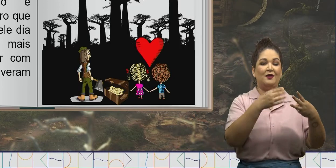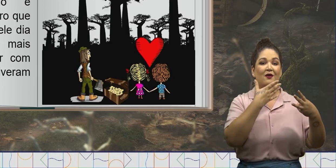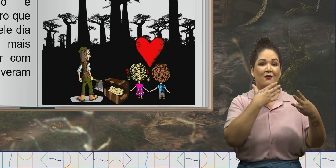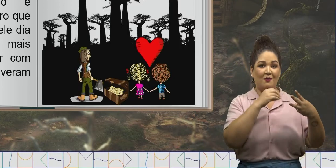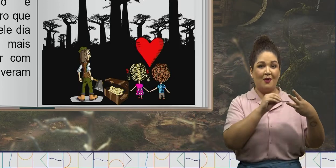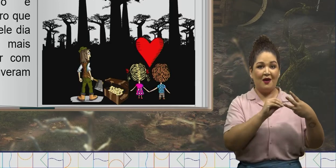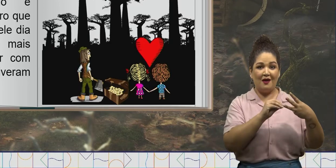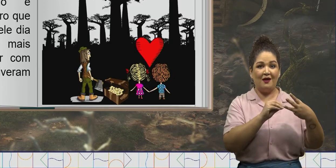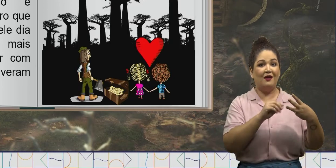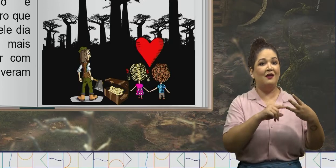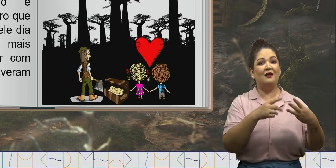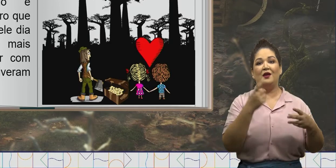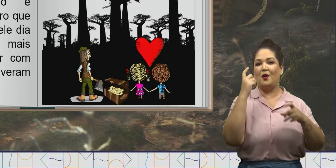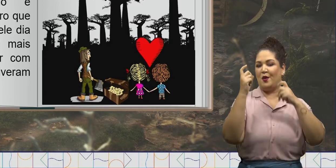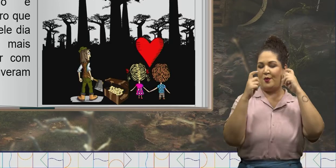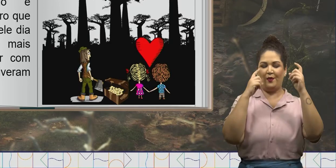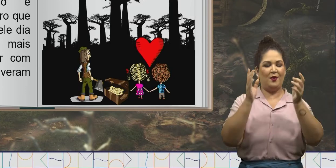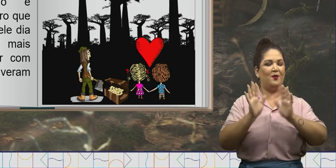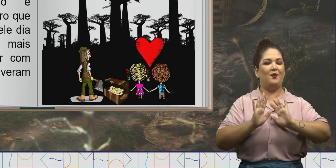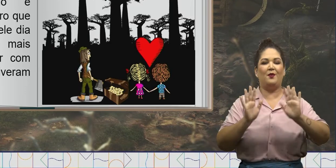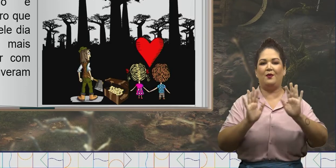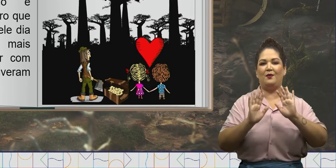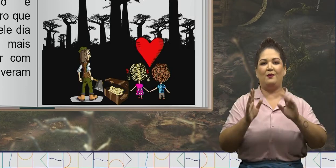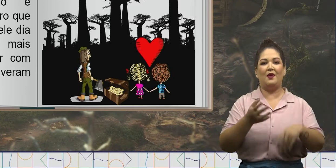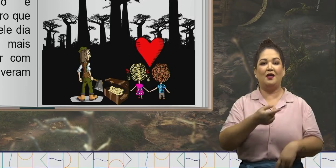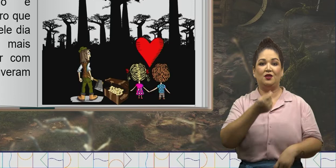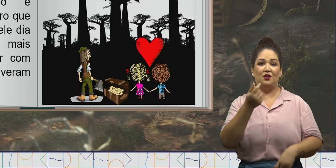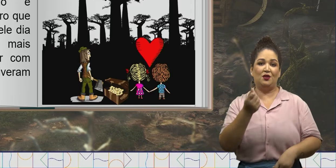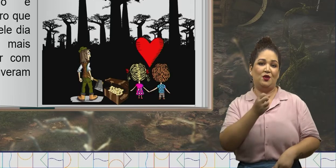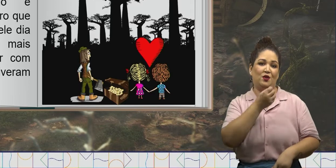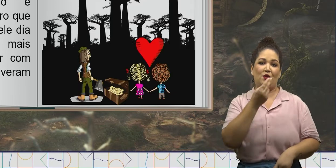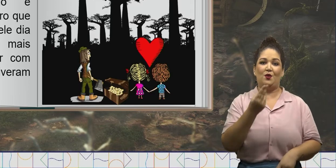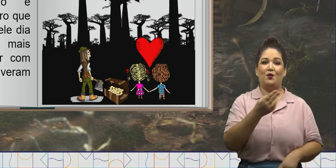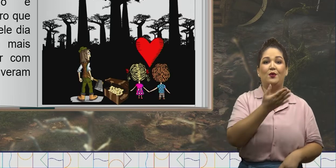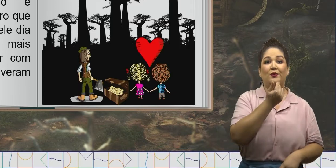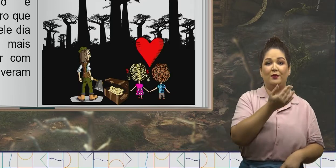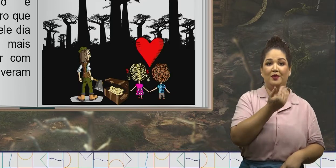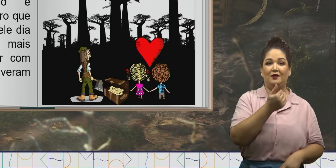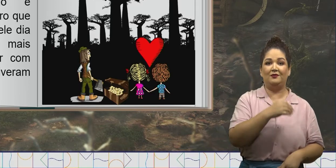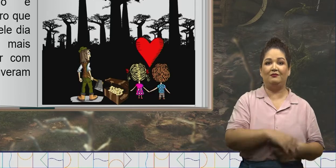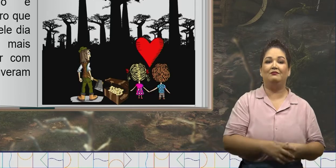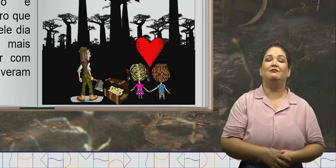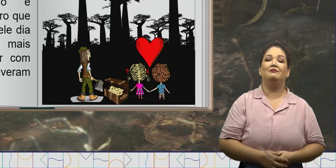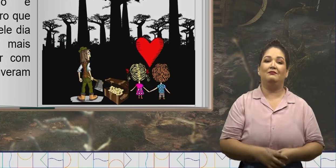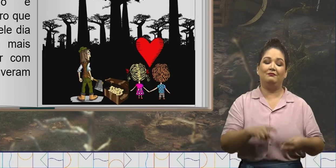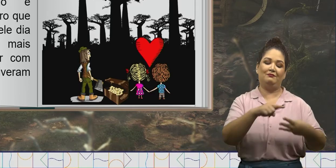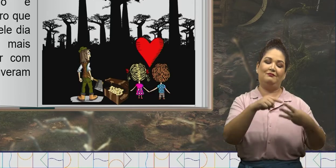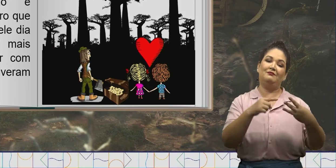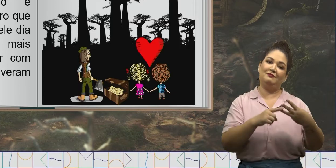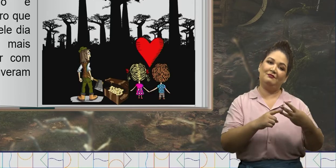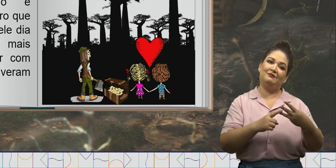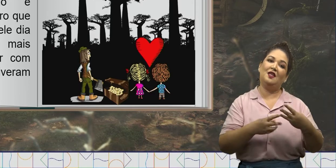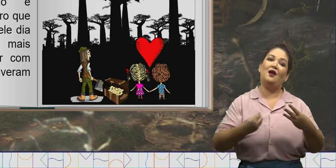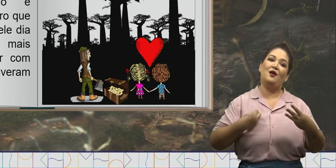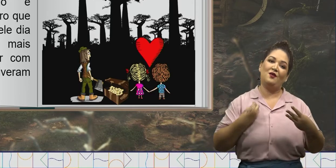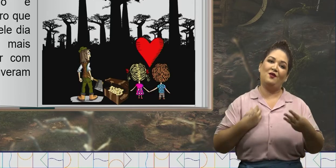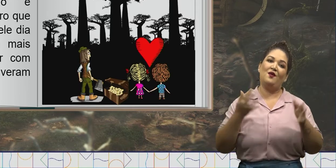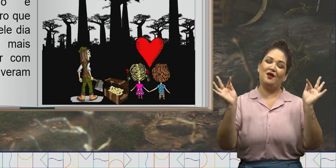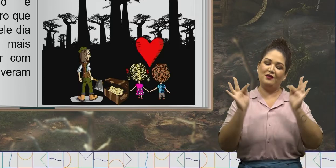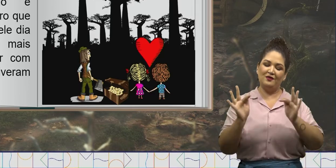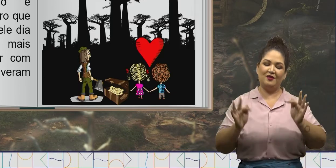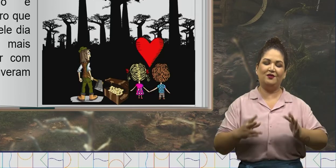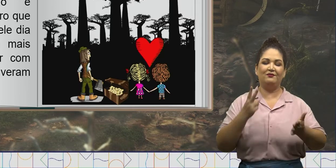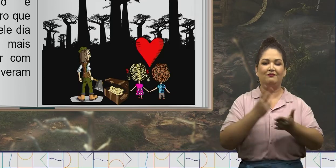mais precisaram se preocupar com dinheiro ou comida e viveram